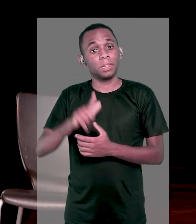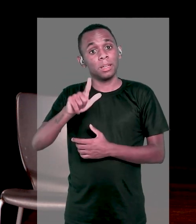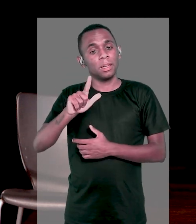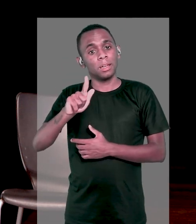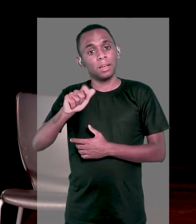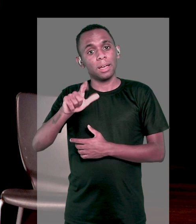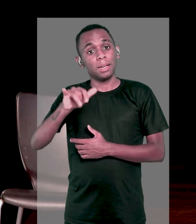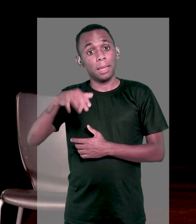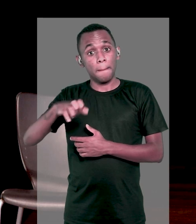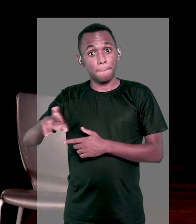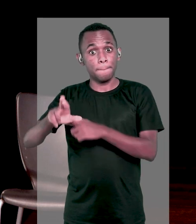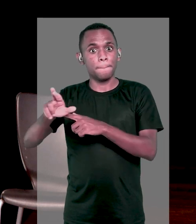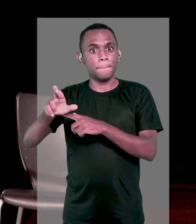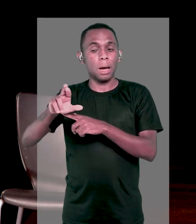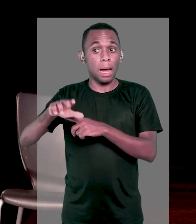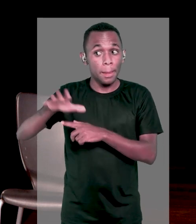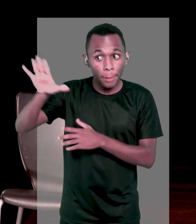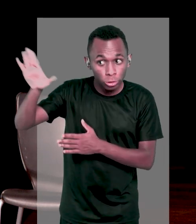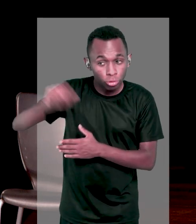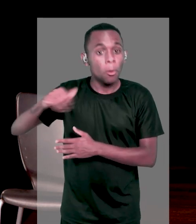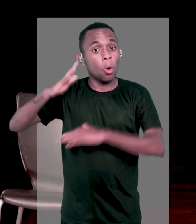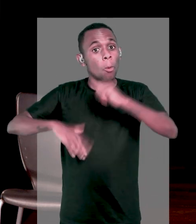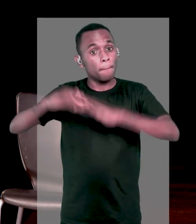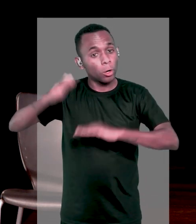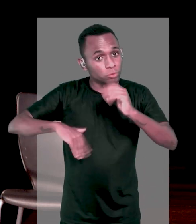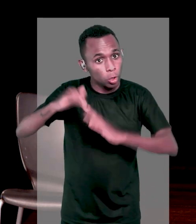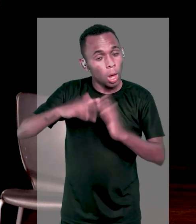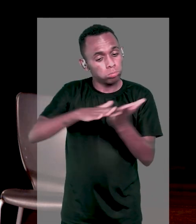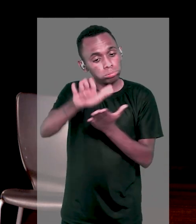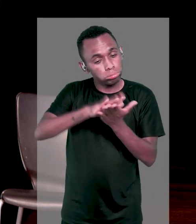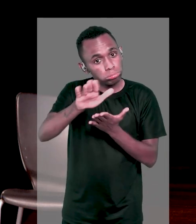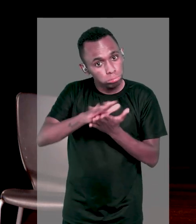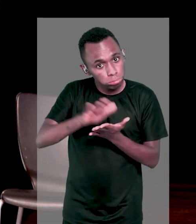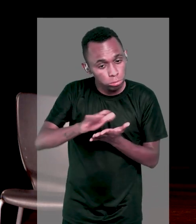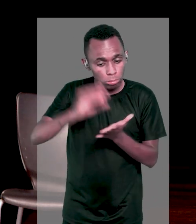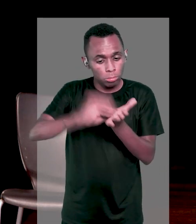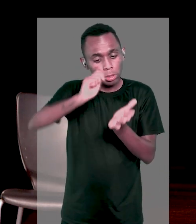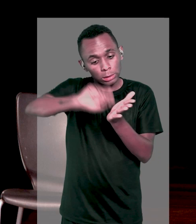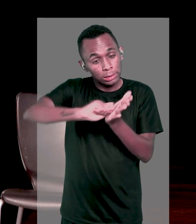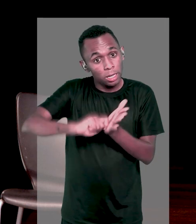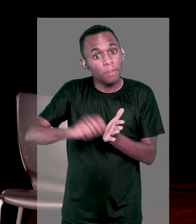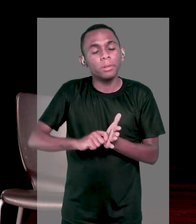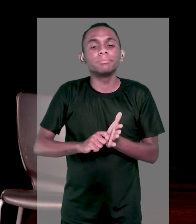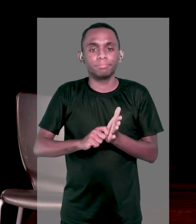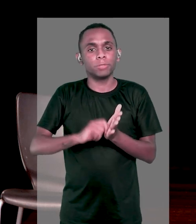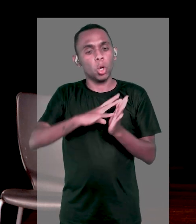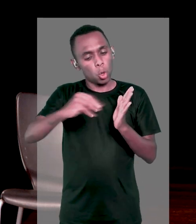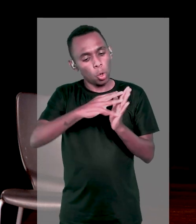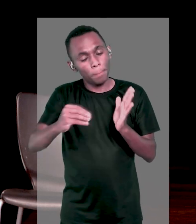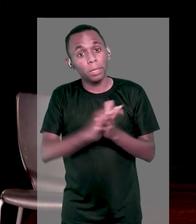conjunto de páginas estenografadas desses cursos o editor